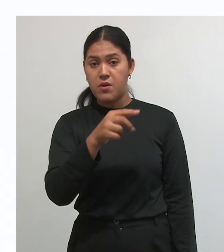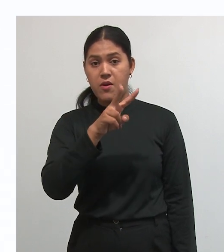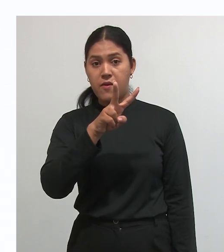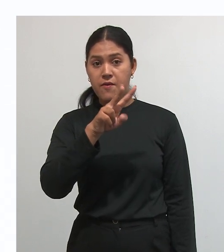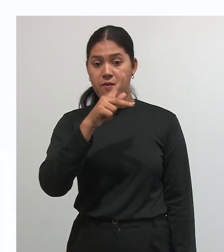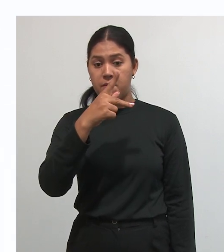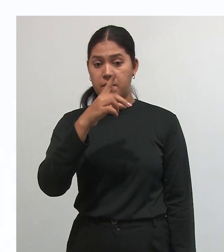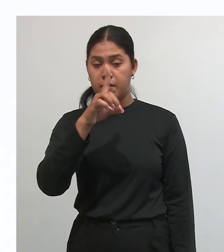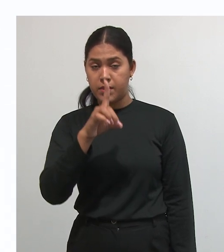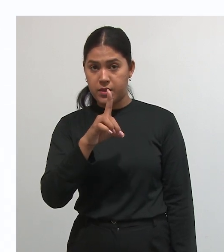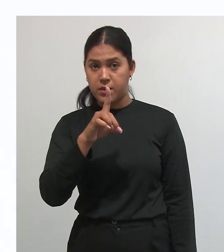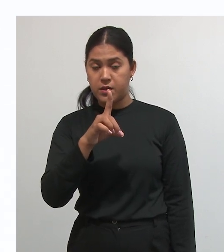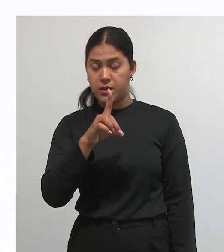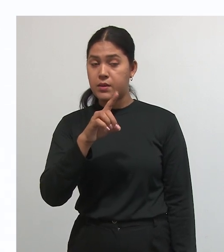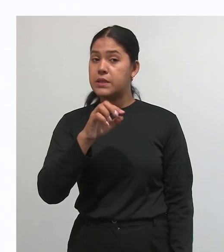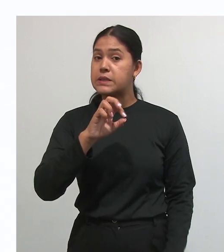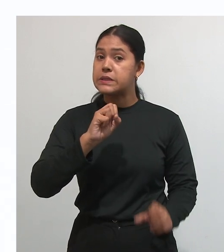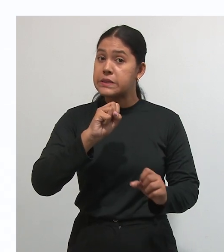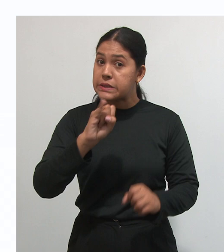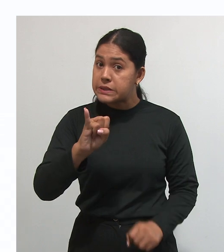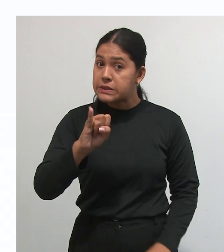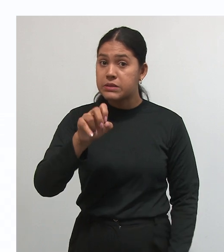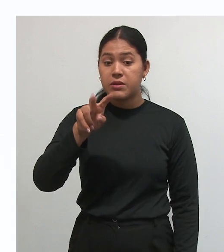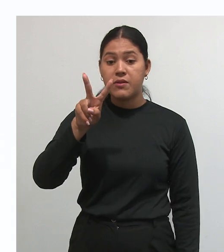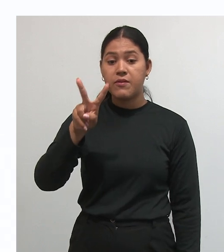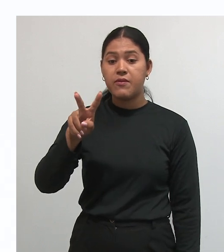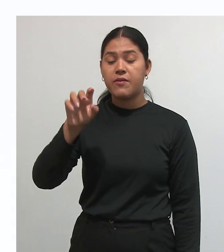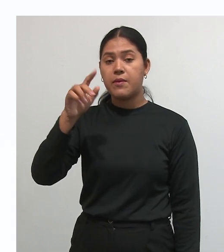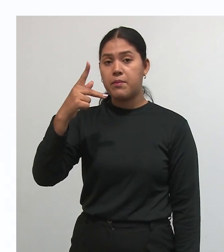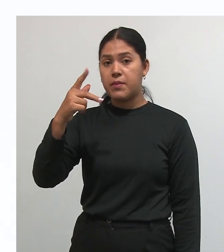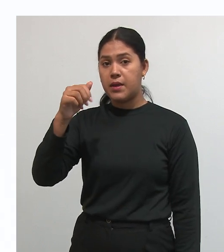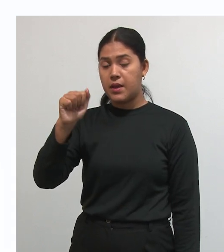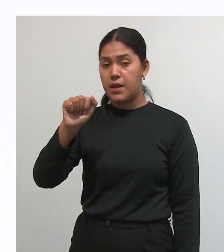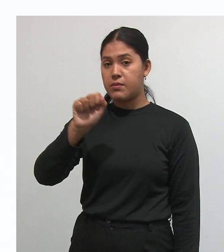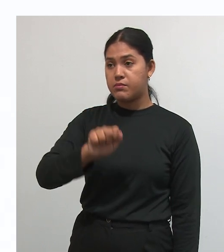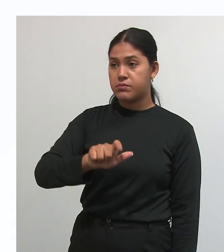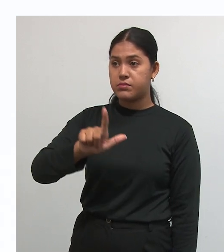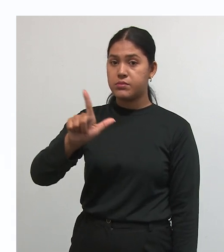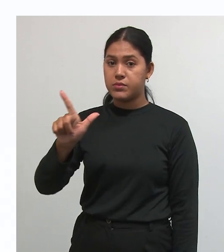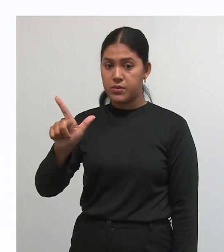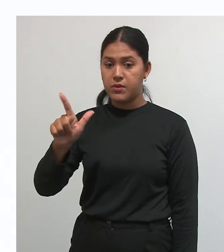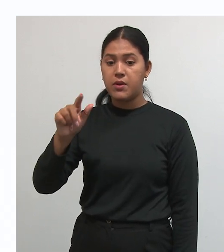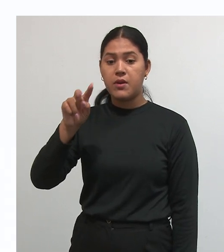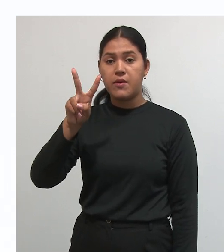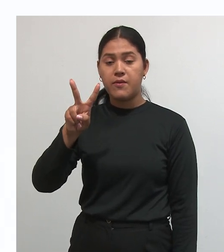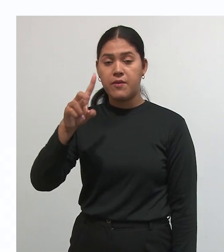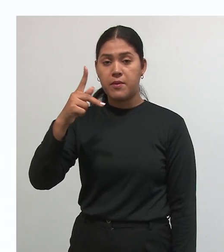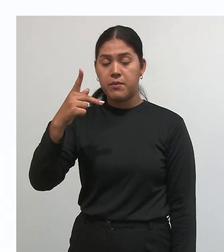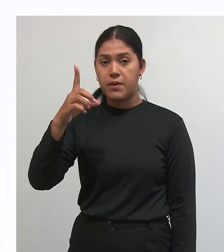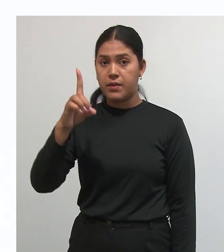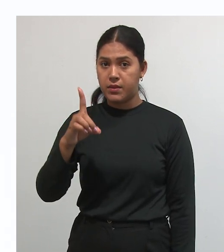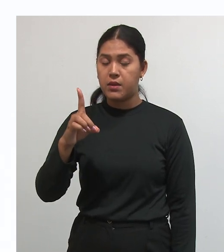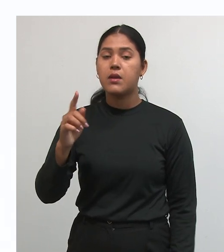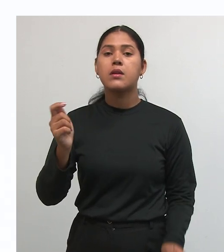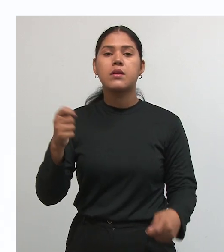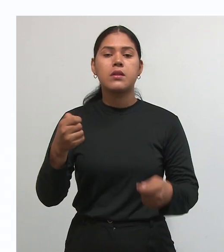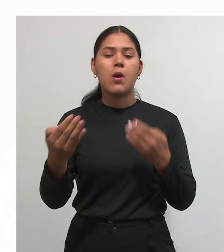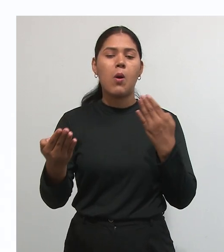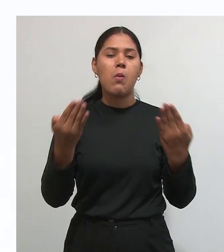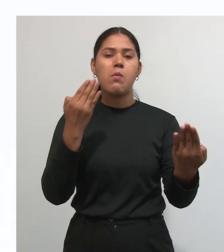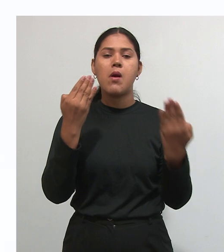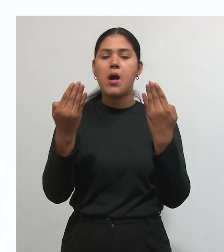patrimonial superavitário. Se o resultado patrimonial for deficitário, quer dizer o quê? Que a VPA ela é menor que